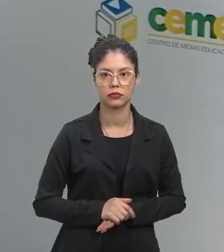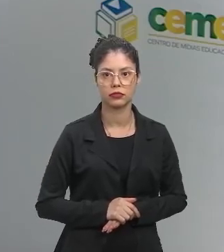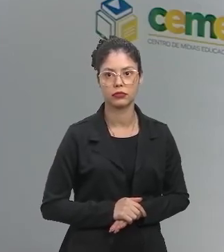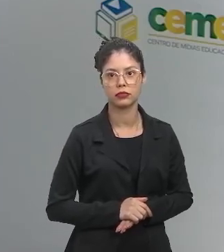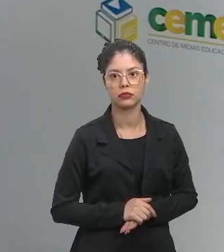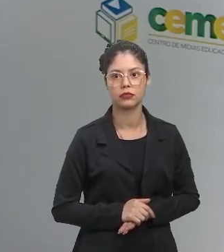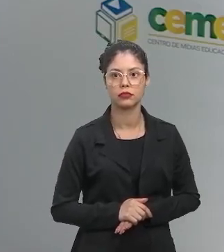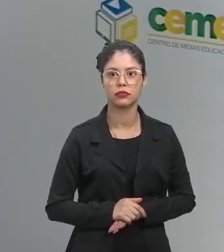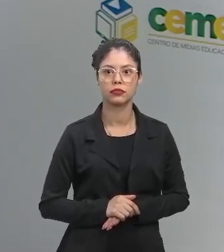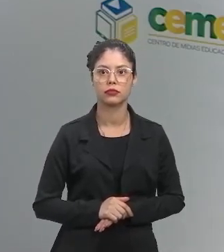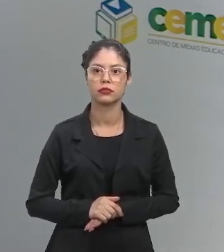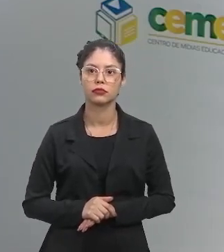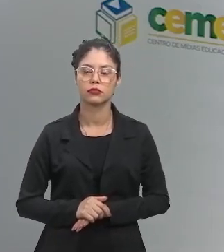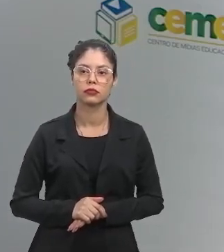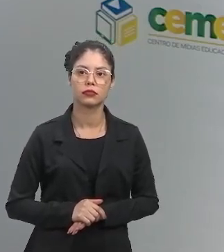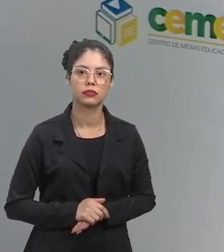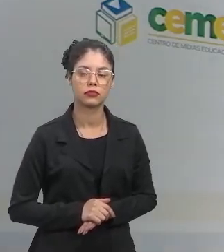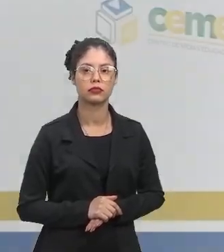Que nós temos